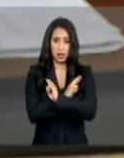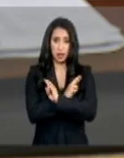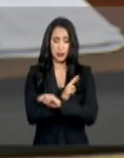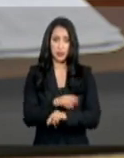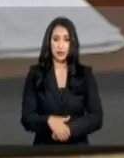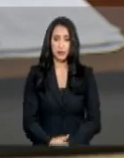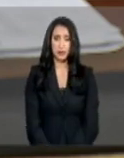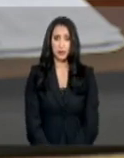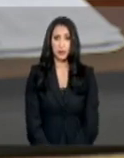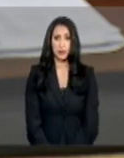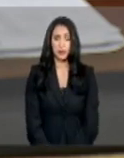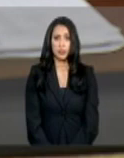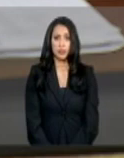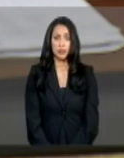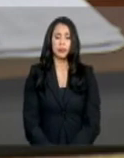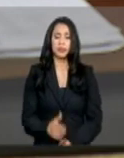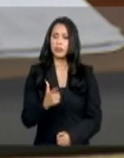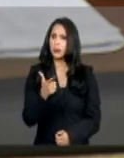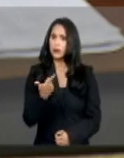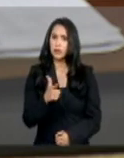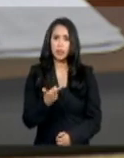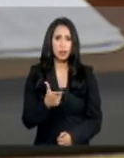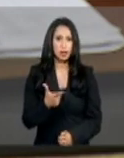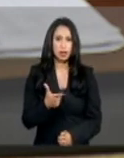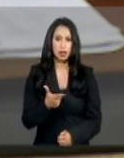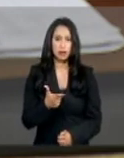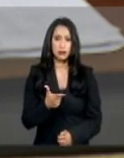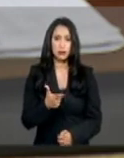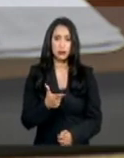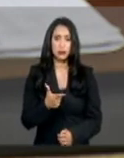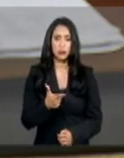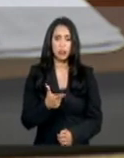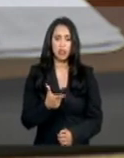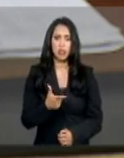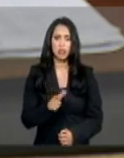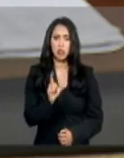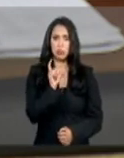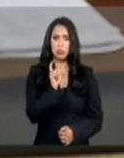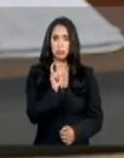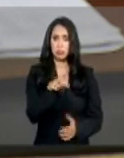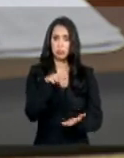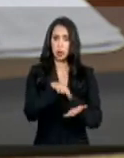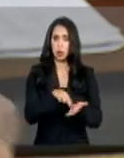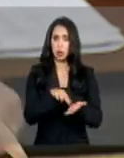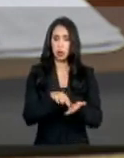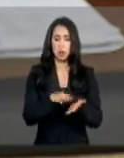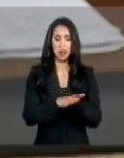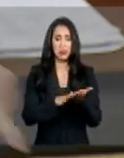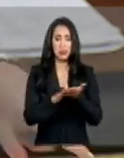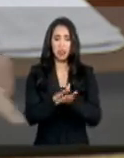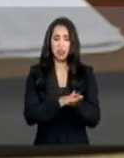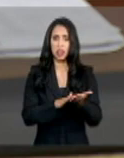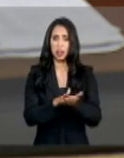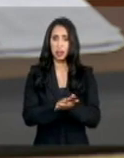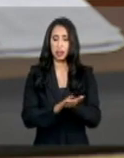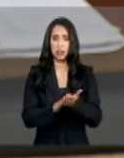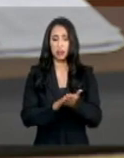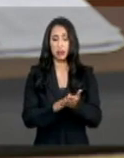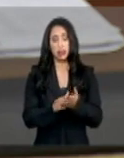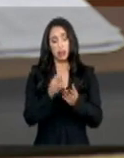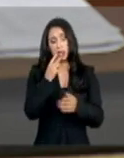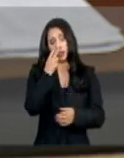não houve pronunciamento e parece que estaremos a julgar